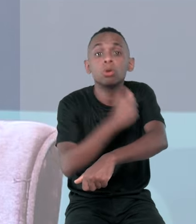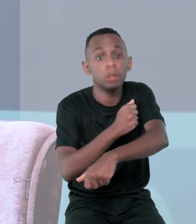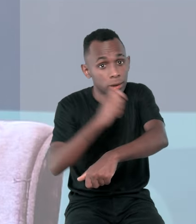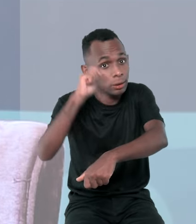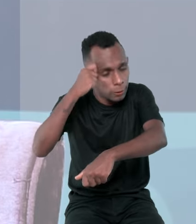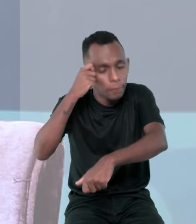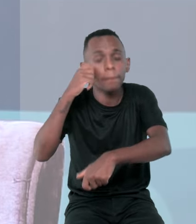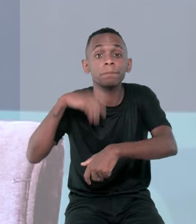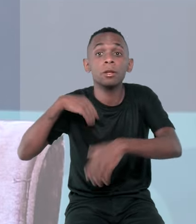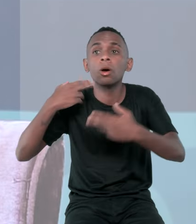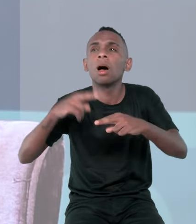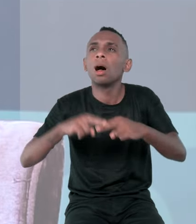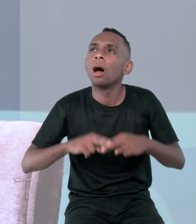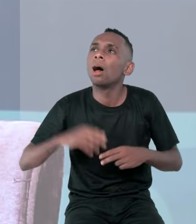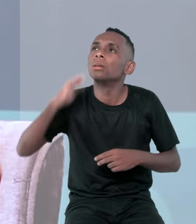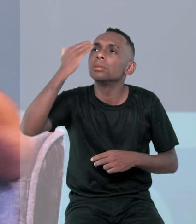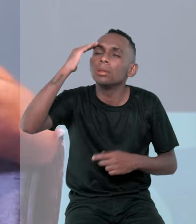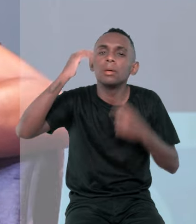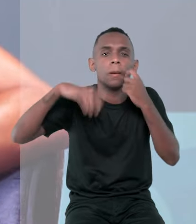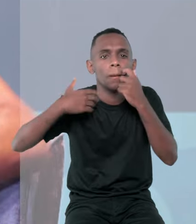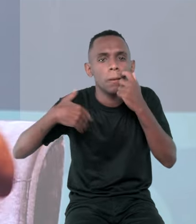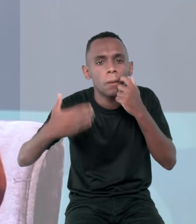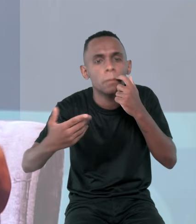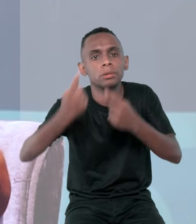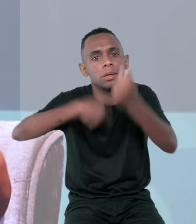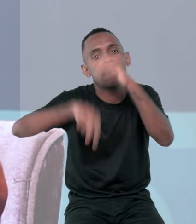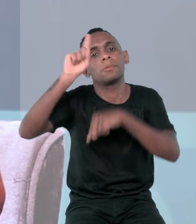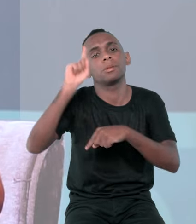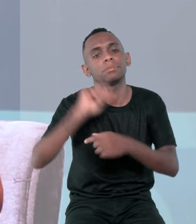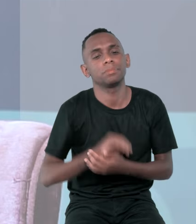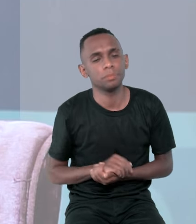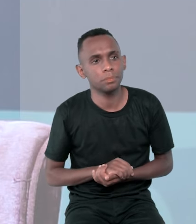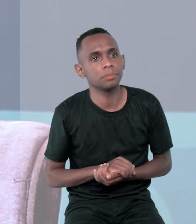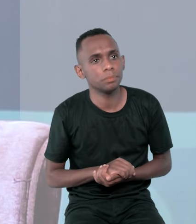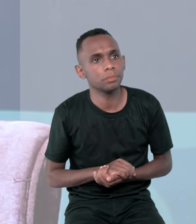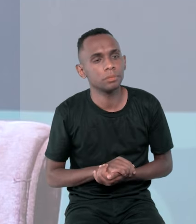e a partir desse entendimento é que você começa a se regenerar. É o